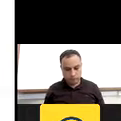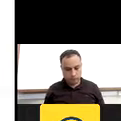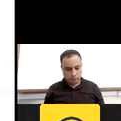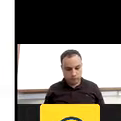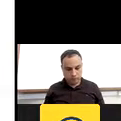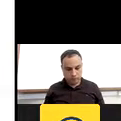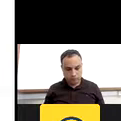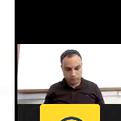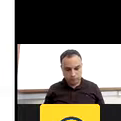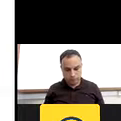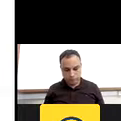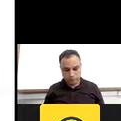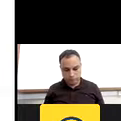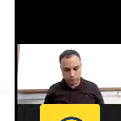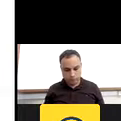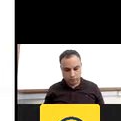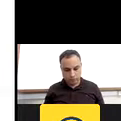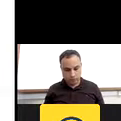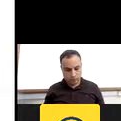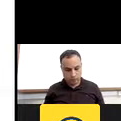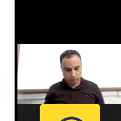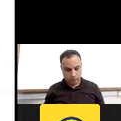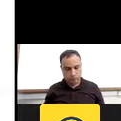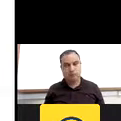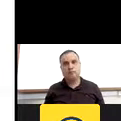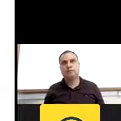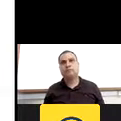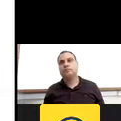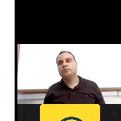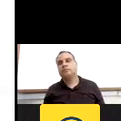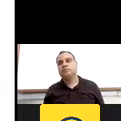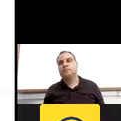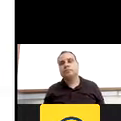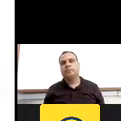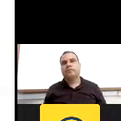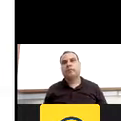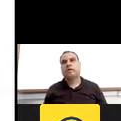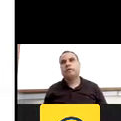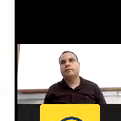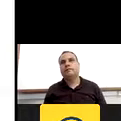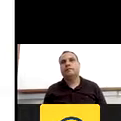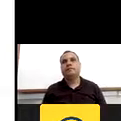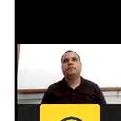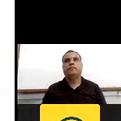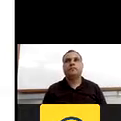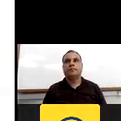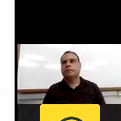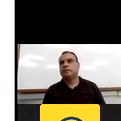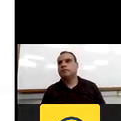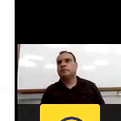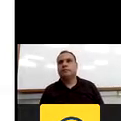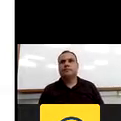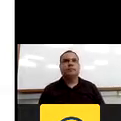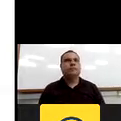como os conhecimentos da educação geral, que venha proporcionar para esse aluno essa formação omnilateral citada por Marx,